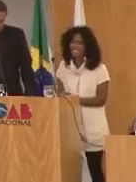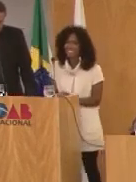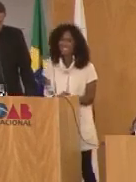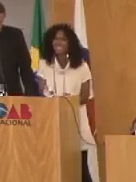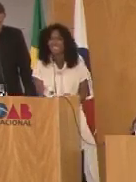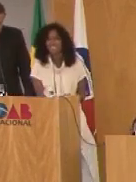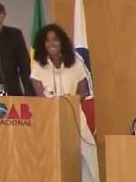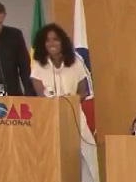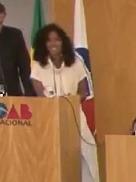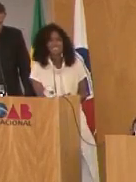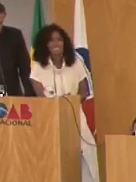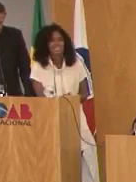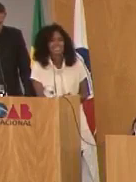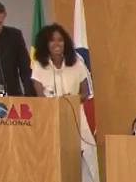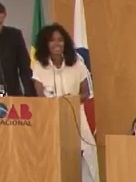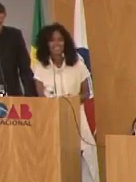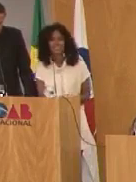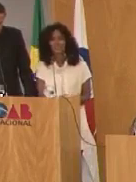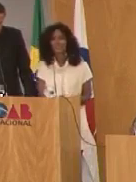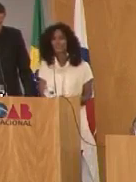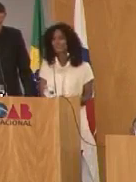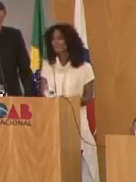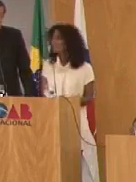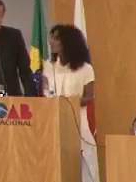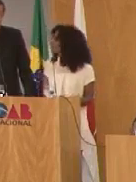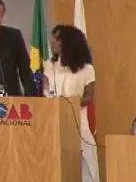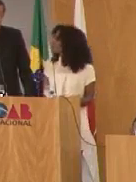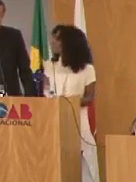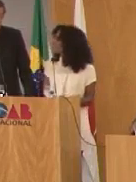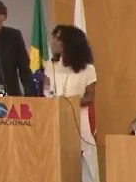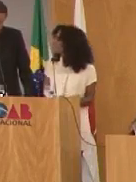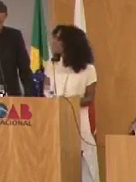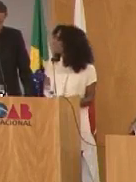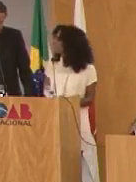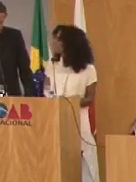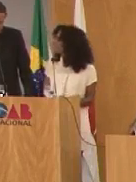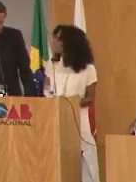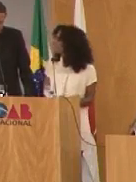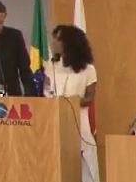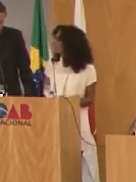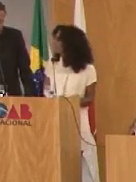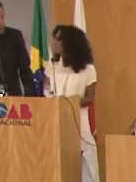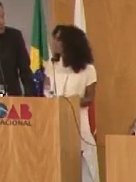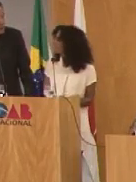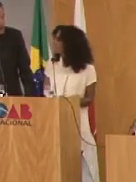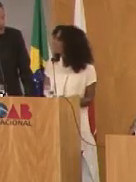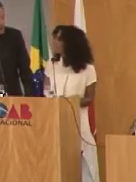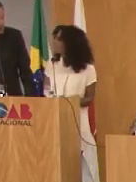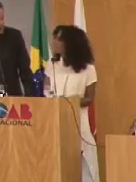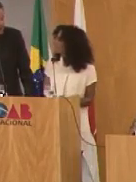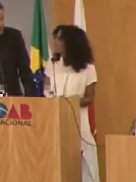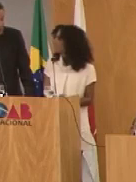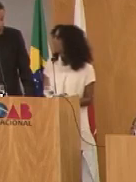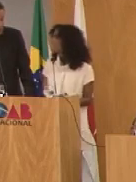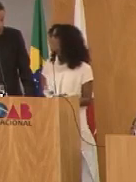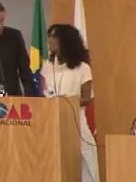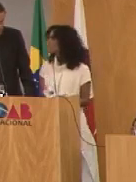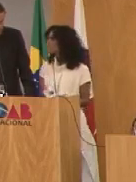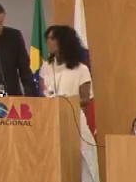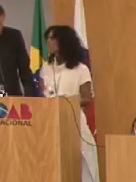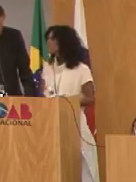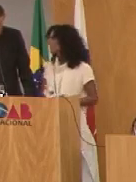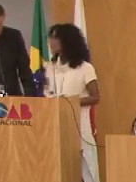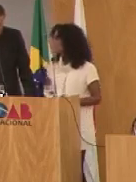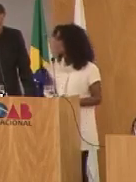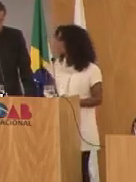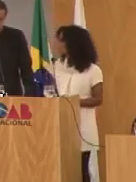Muito bem. Eu penso que vamos sair desta nossa primeira mesa de diálogo com mais disposição e com